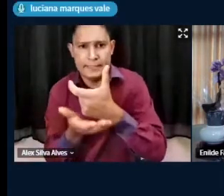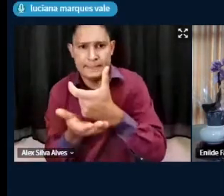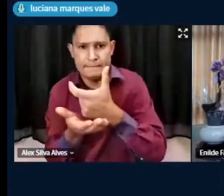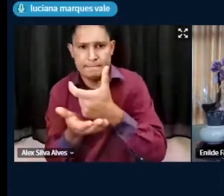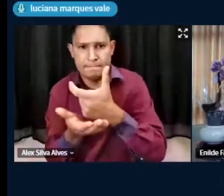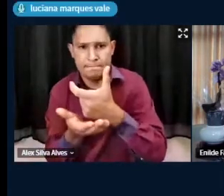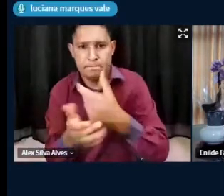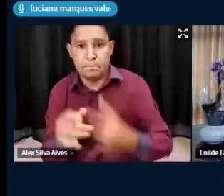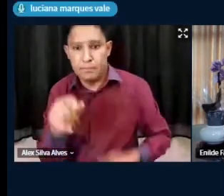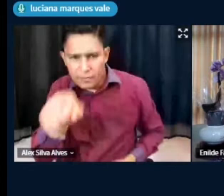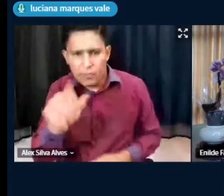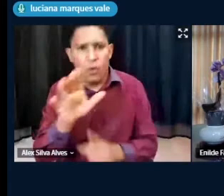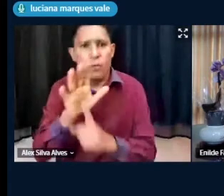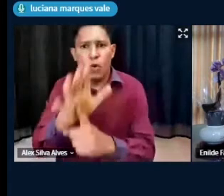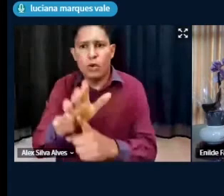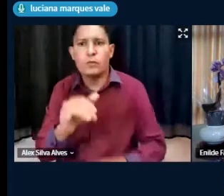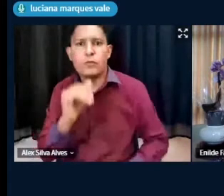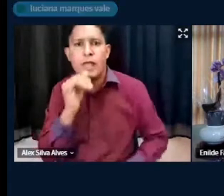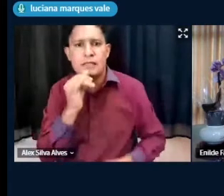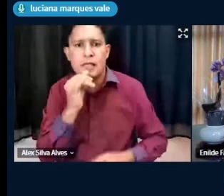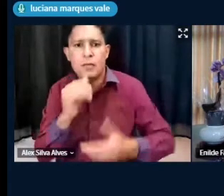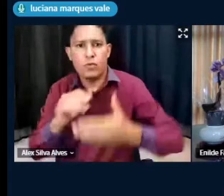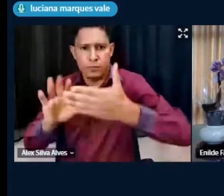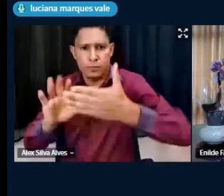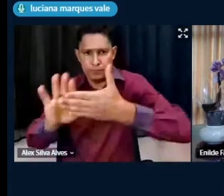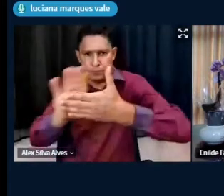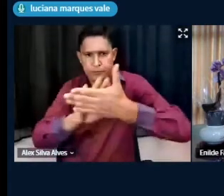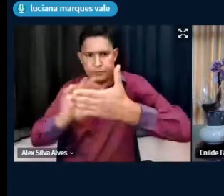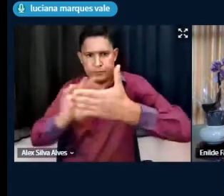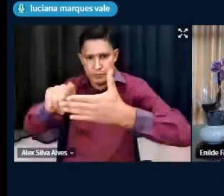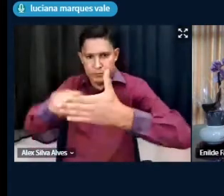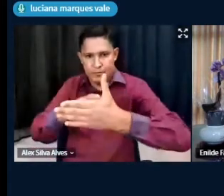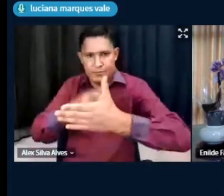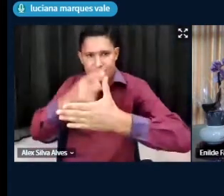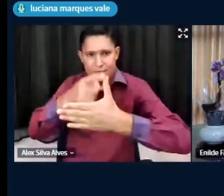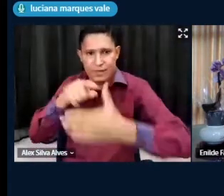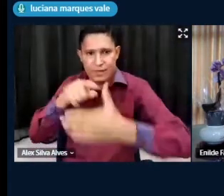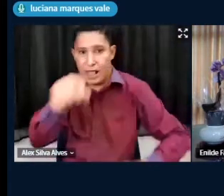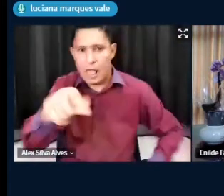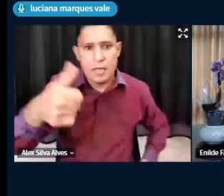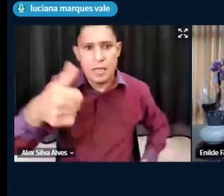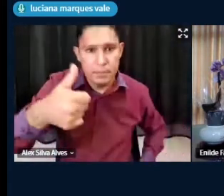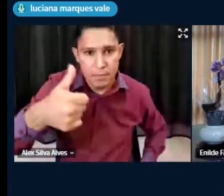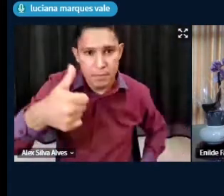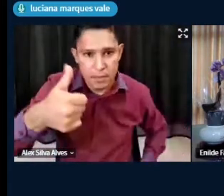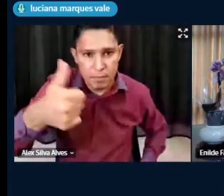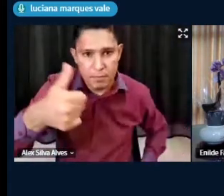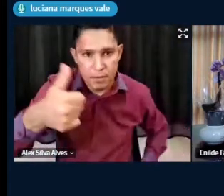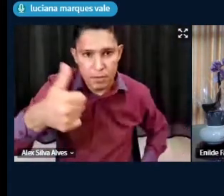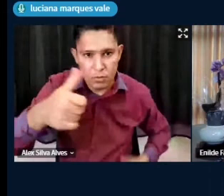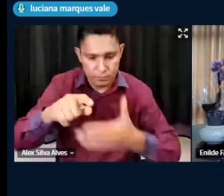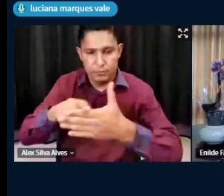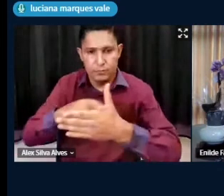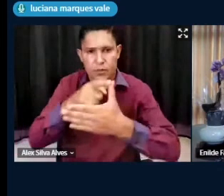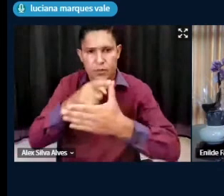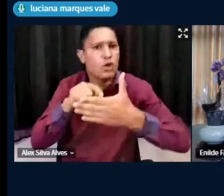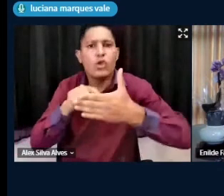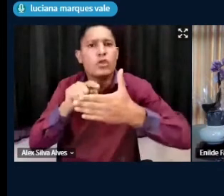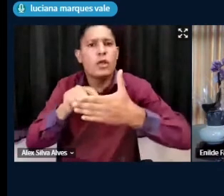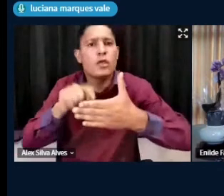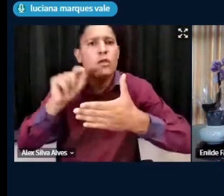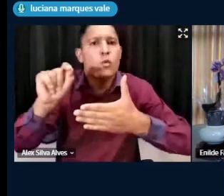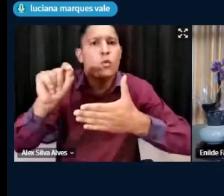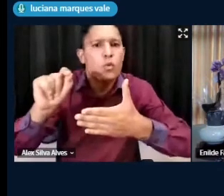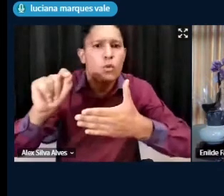A partir desses cinco morfemas base, foi possível a criação de 50 novos sinais termos. E aí nós temos como